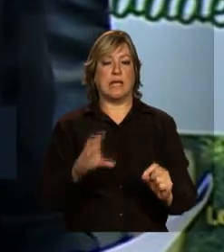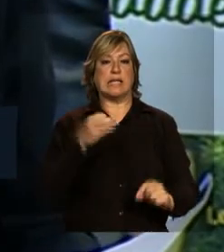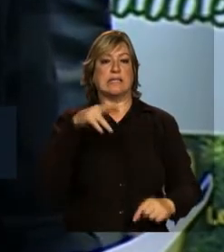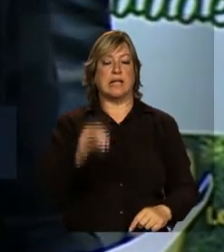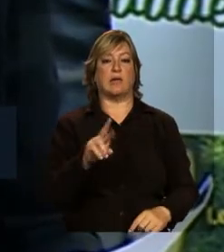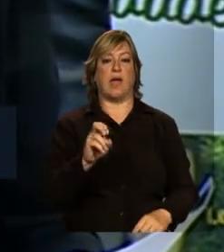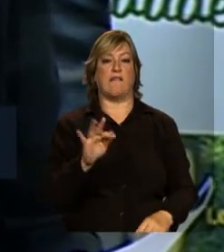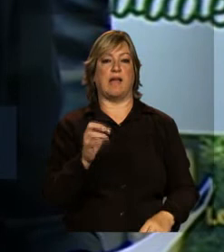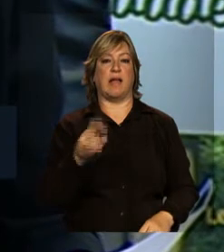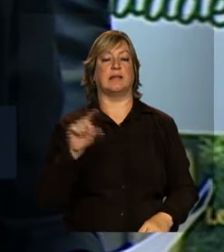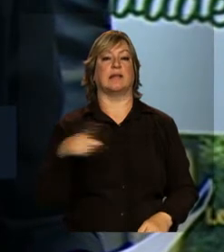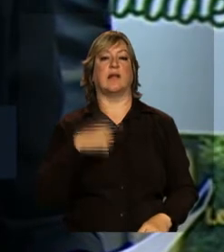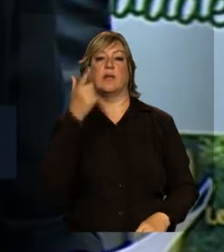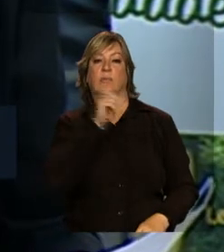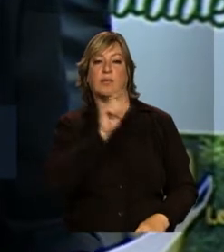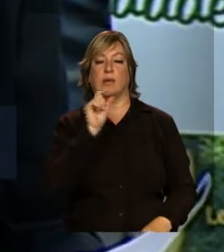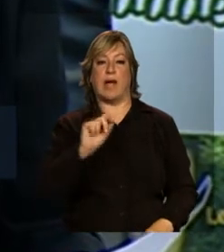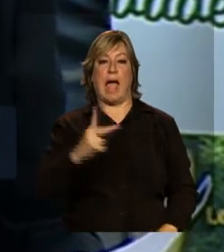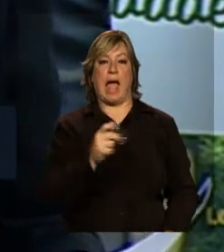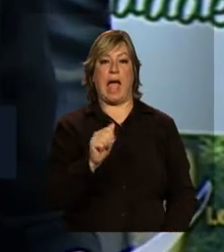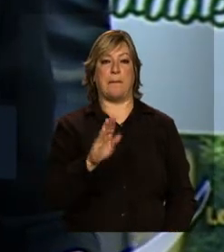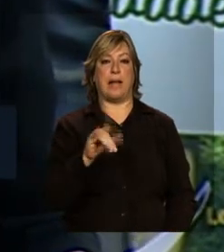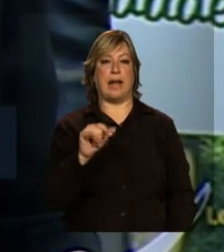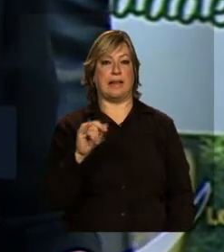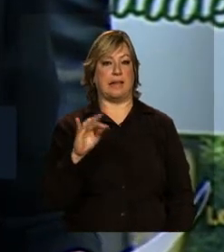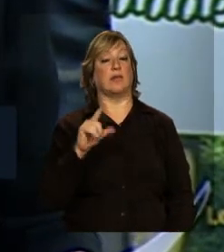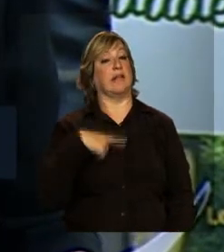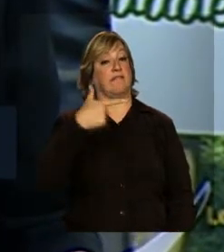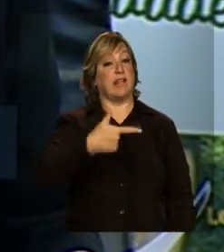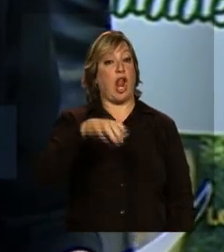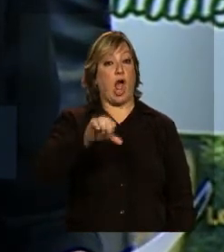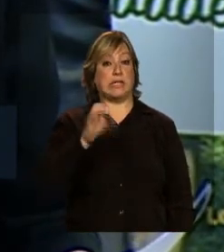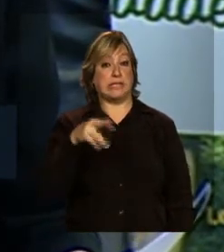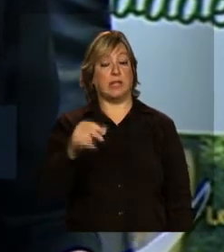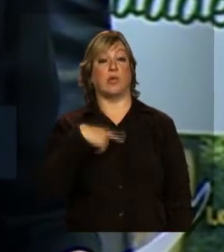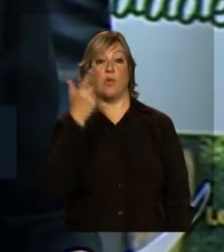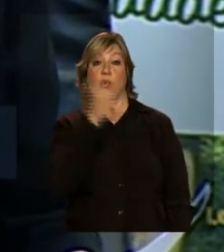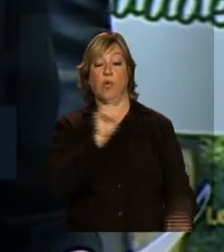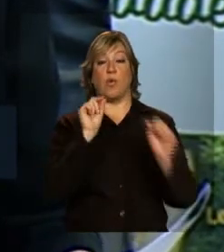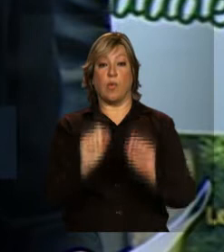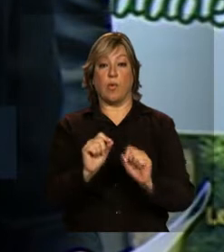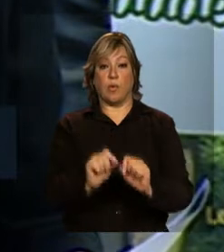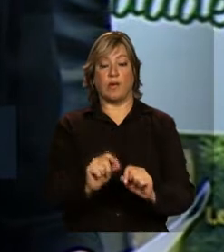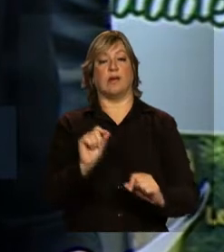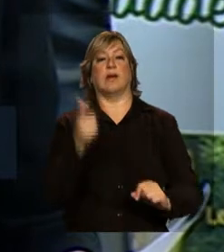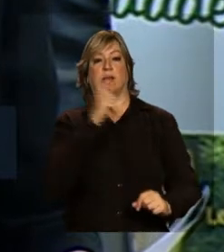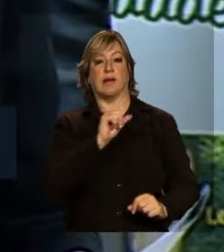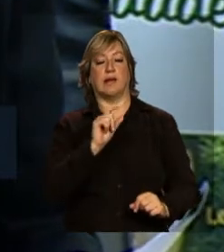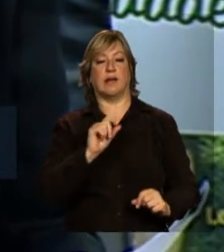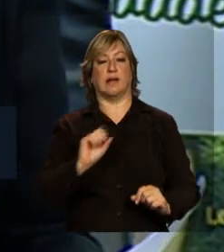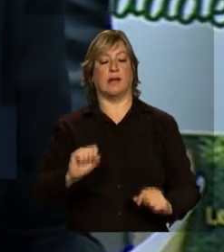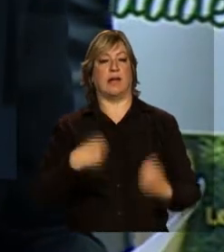de referência em habilitação, 20 novos centros de referência em habilitação e em